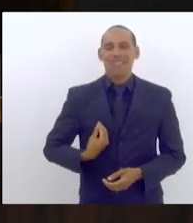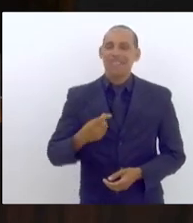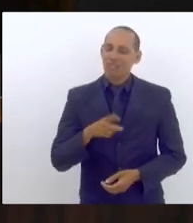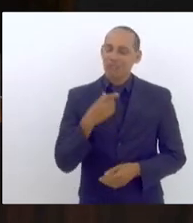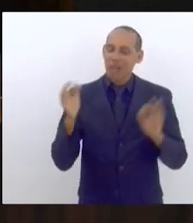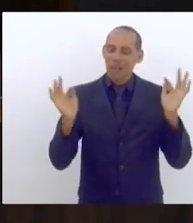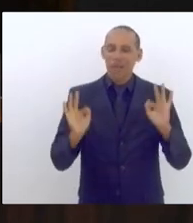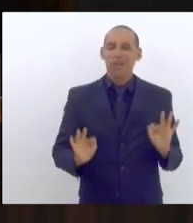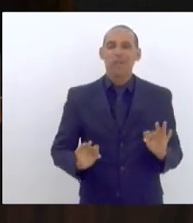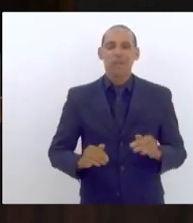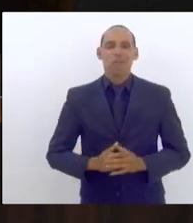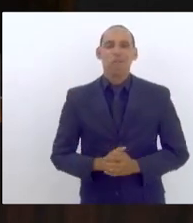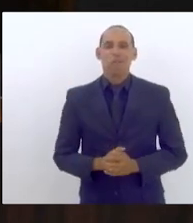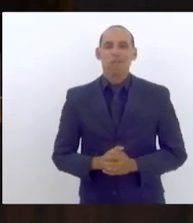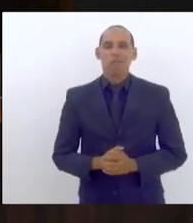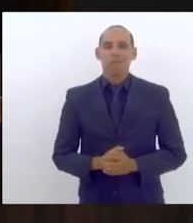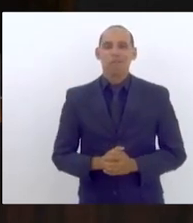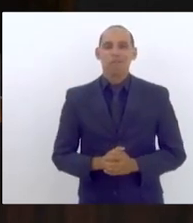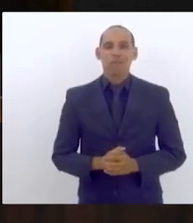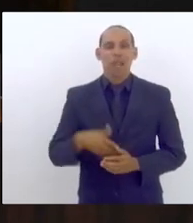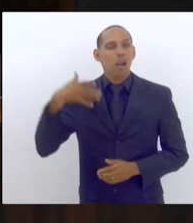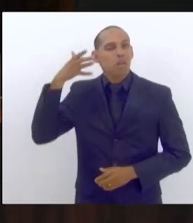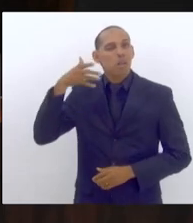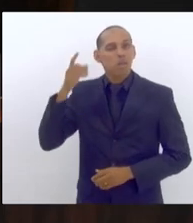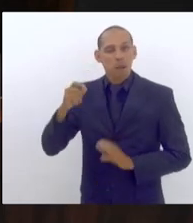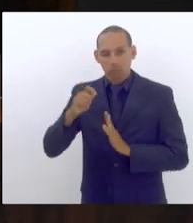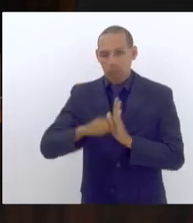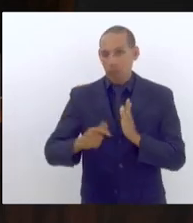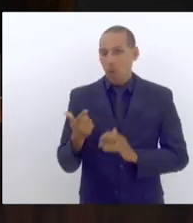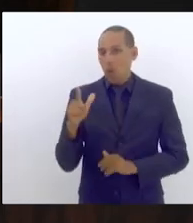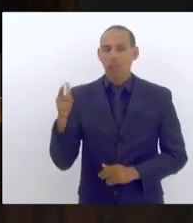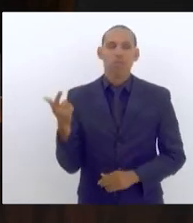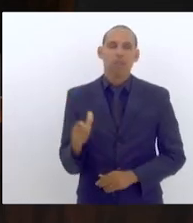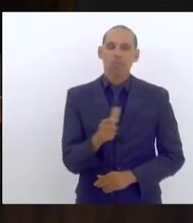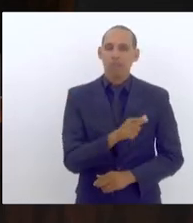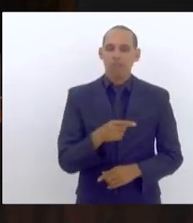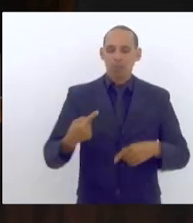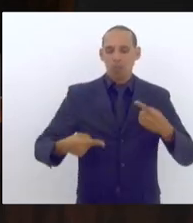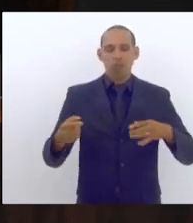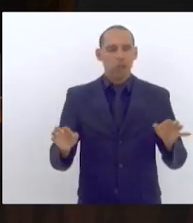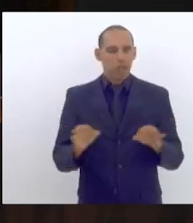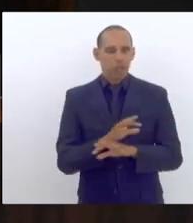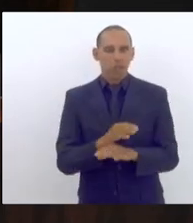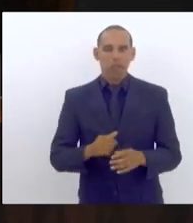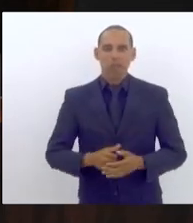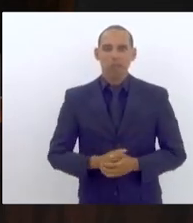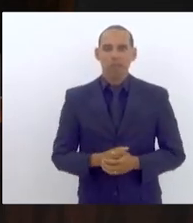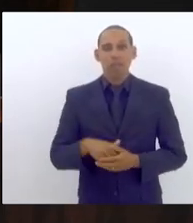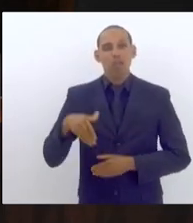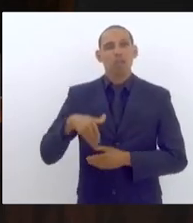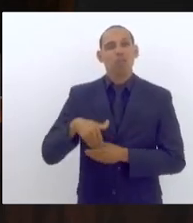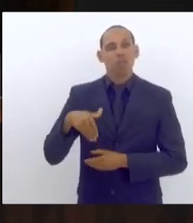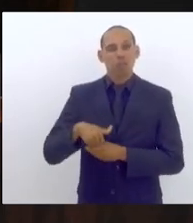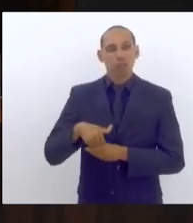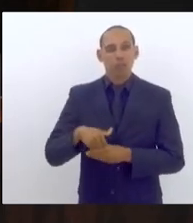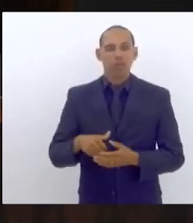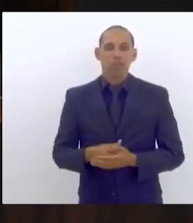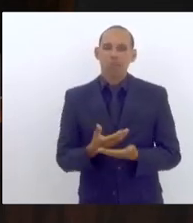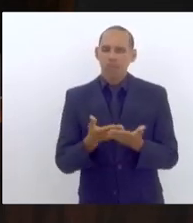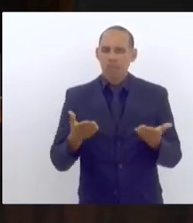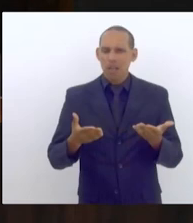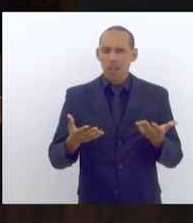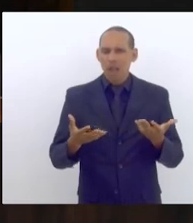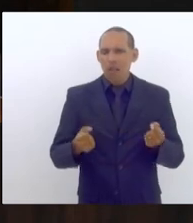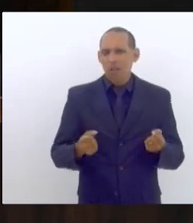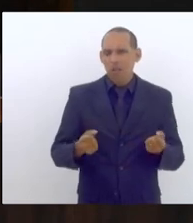com isso. Não havendo mais oradores inscritos, encerrada a discussão. Em votação. Senhores que aprovam,